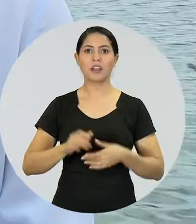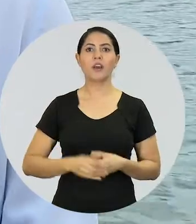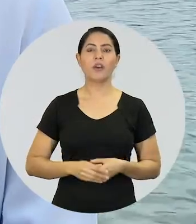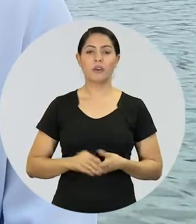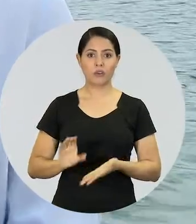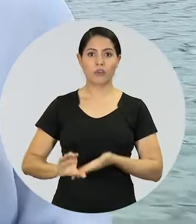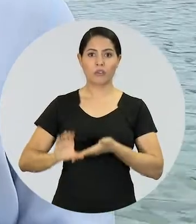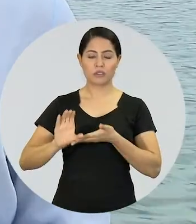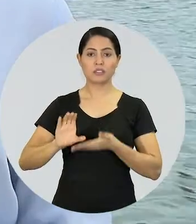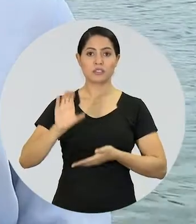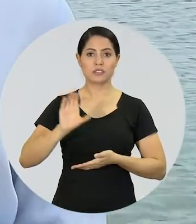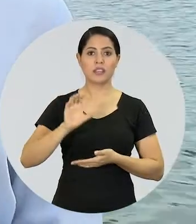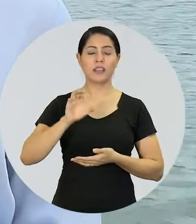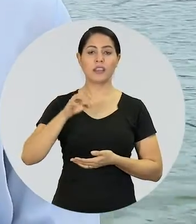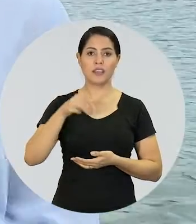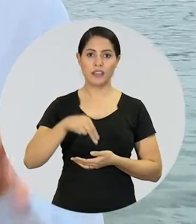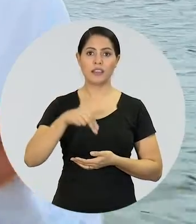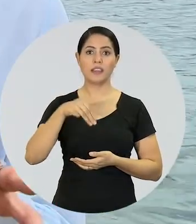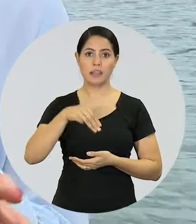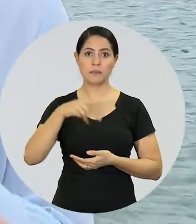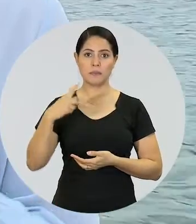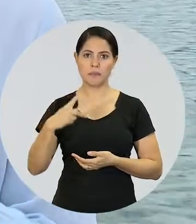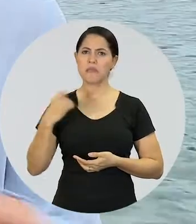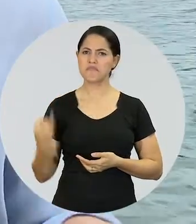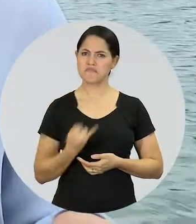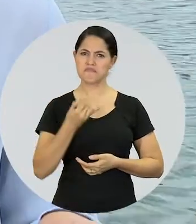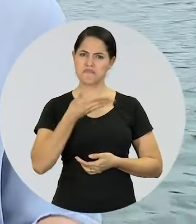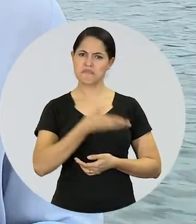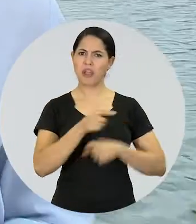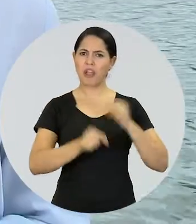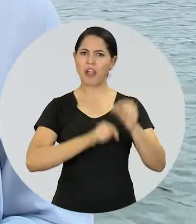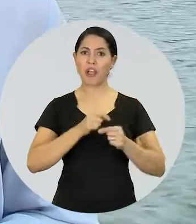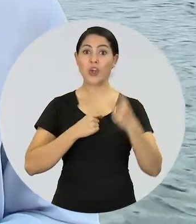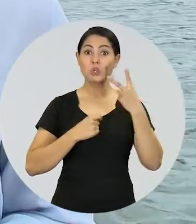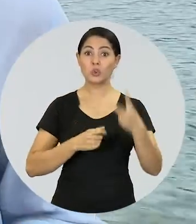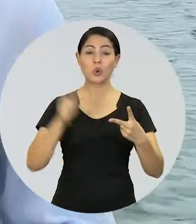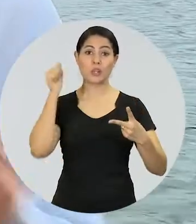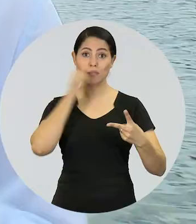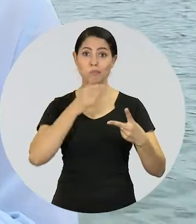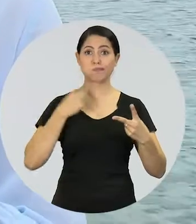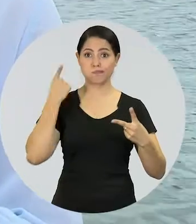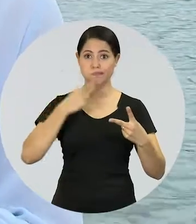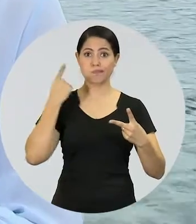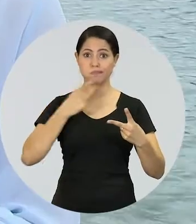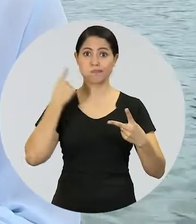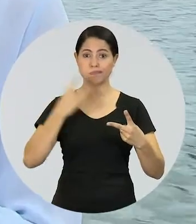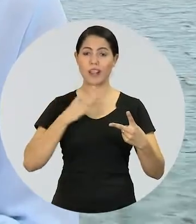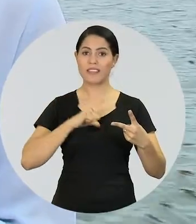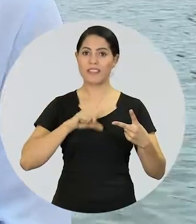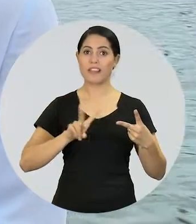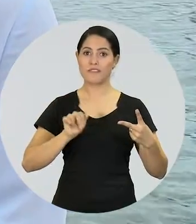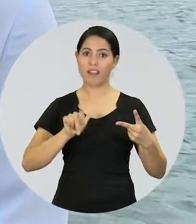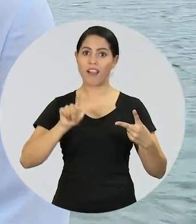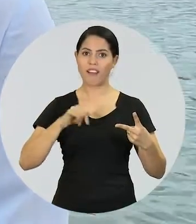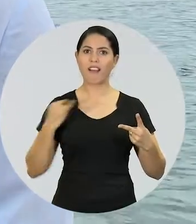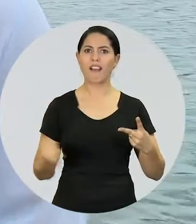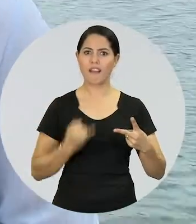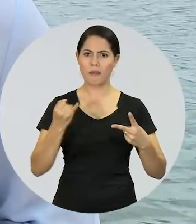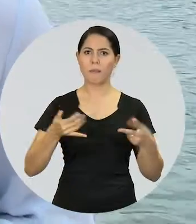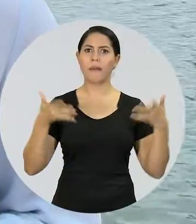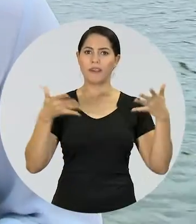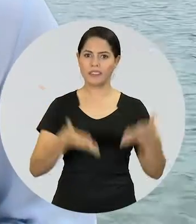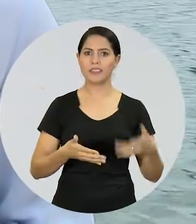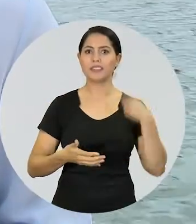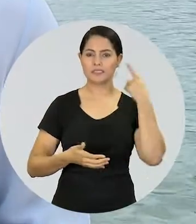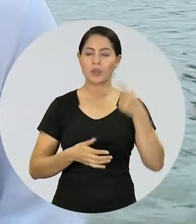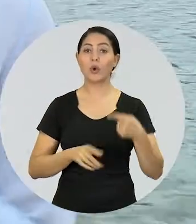o Conselho Nacional do Ministério Público, uma conquista inédita. Pela primeira vez, 2 advogadas ocupam as vagas